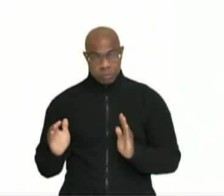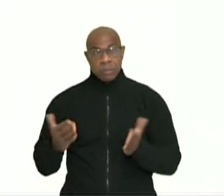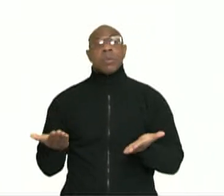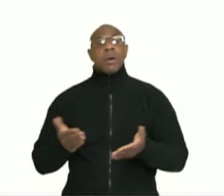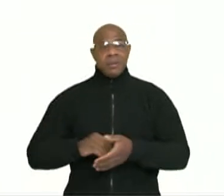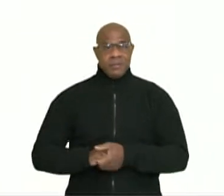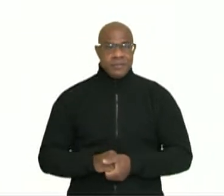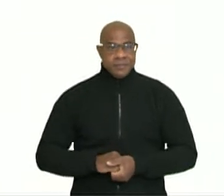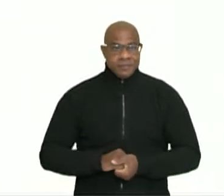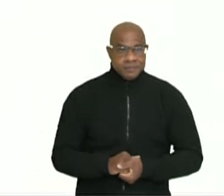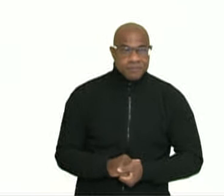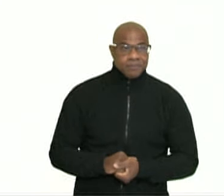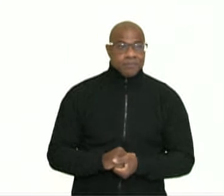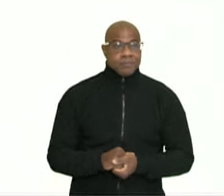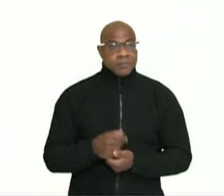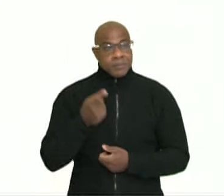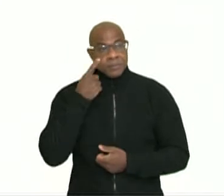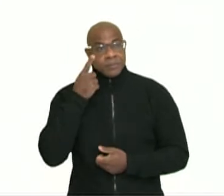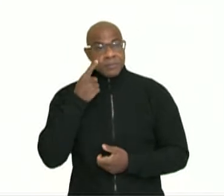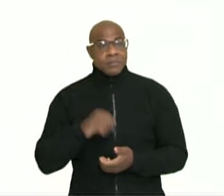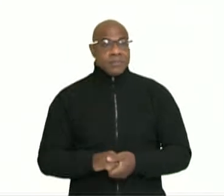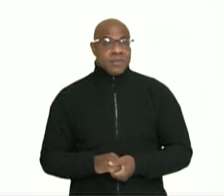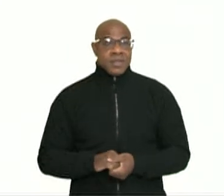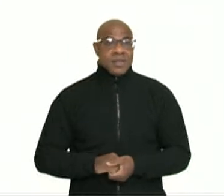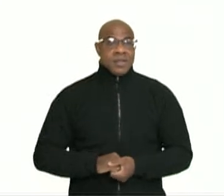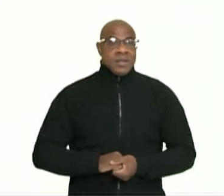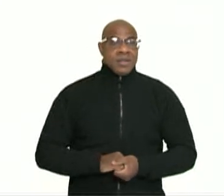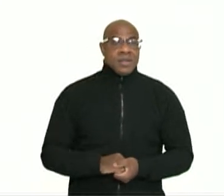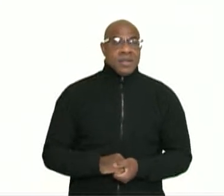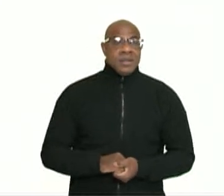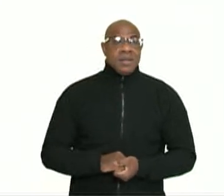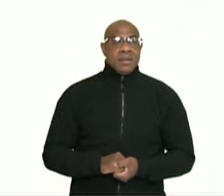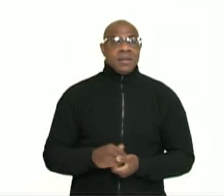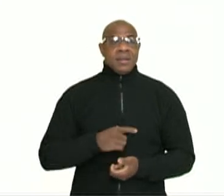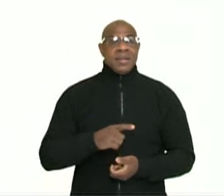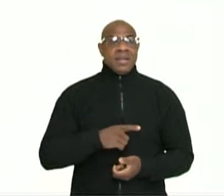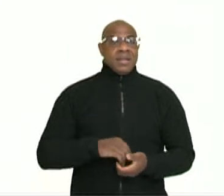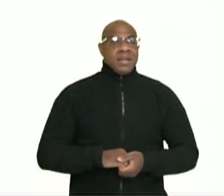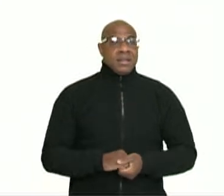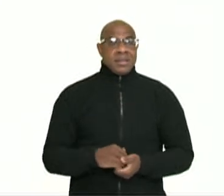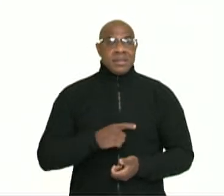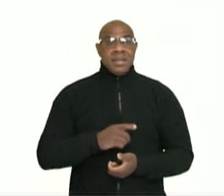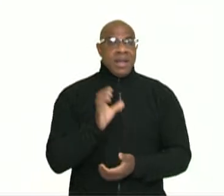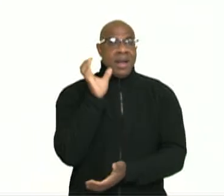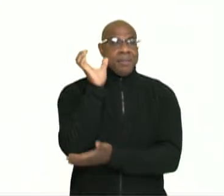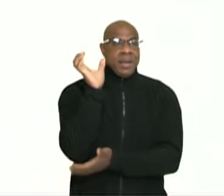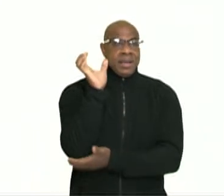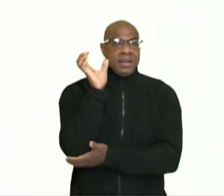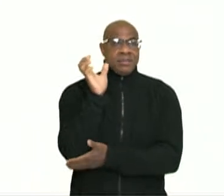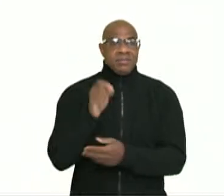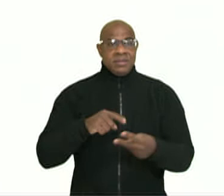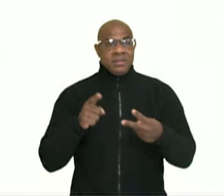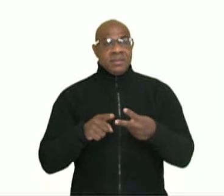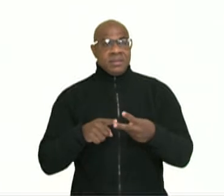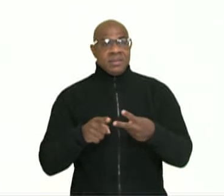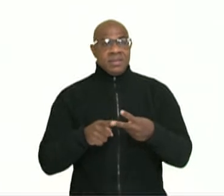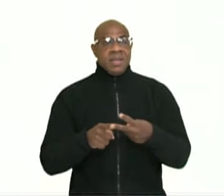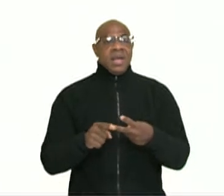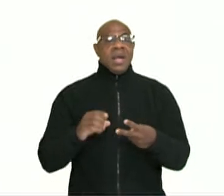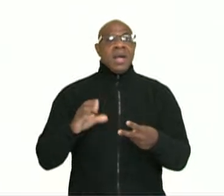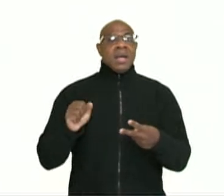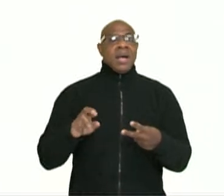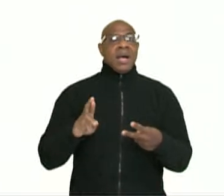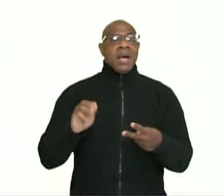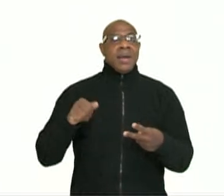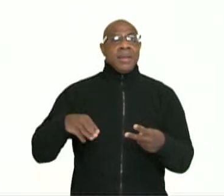2 meses, tá bom? Então, vamos pegar aqui as opções, porque tem vários, né? Então, vamos pegar qual dessa duplinha aqui que tem